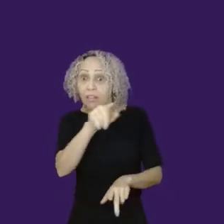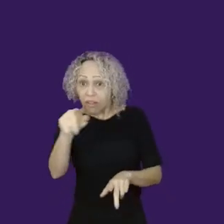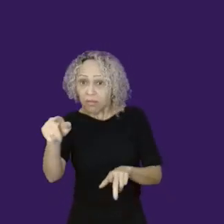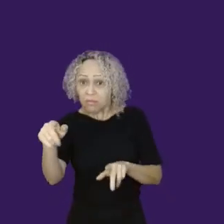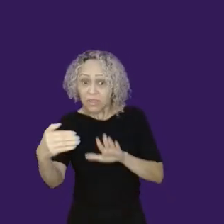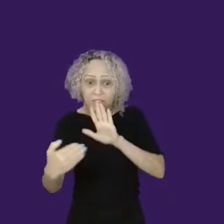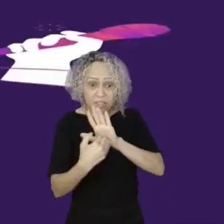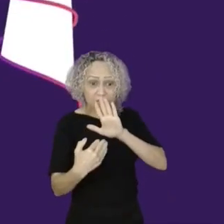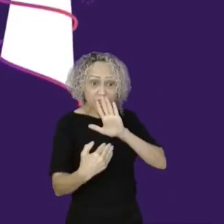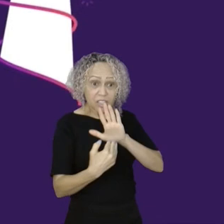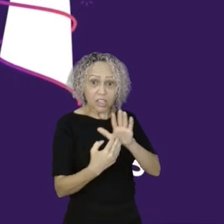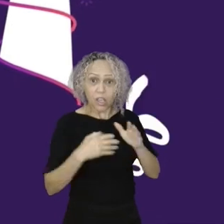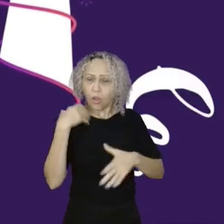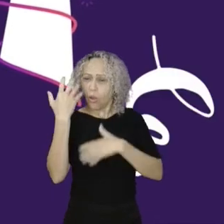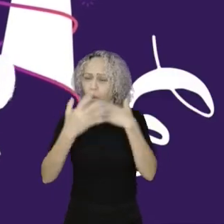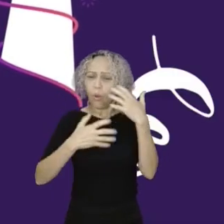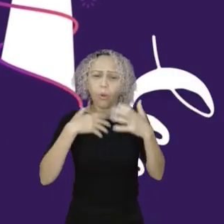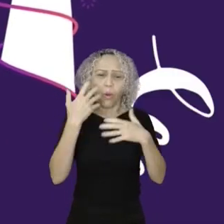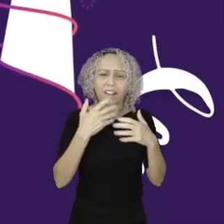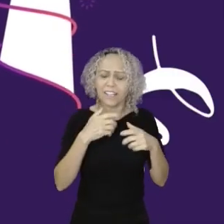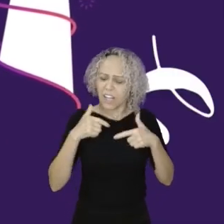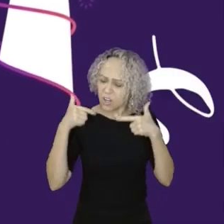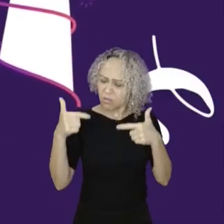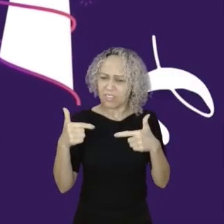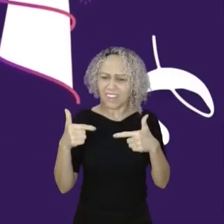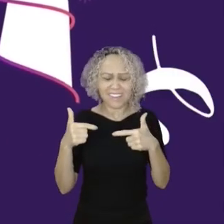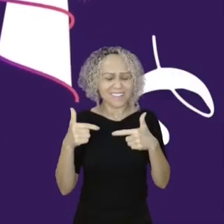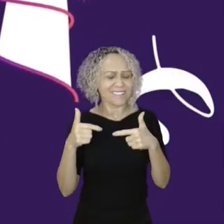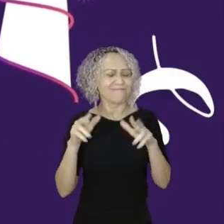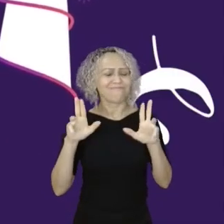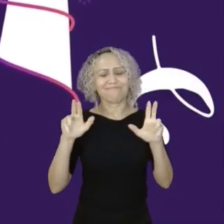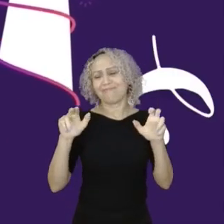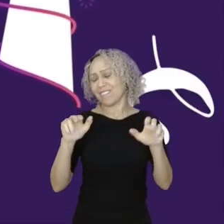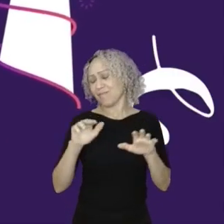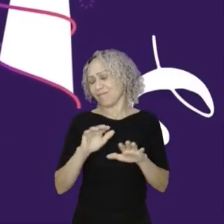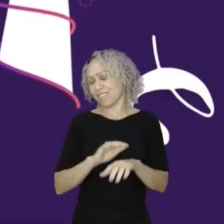Ninguém vai me impedir de cantar e lutar.